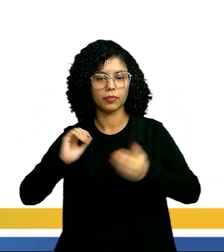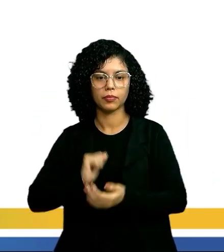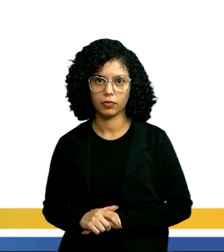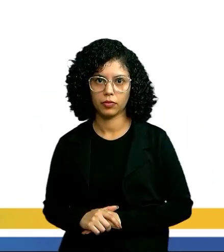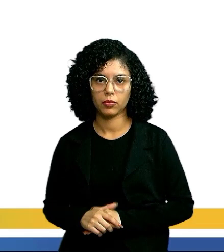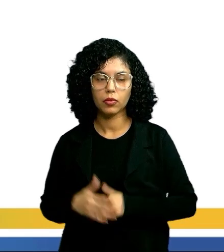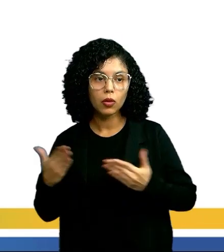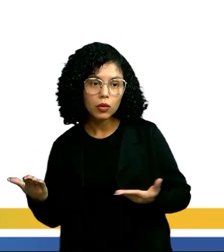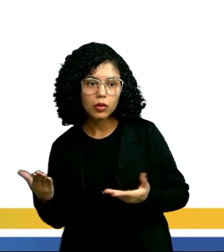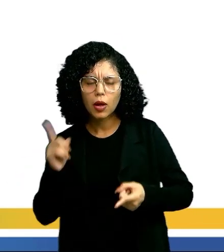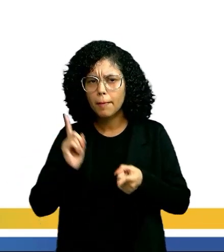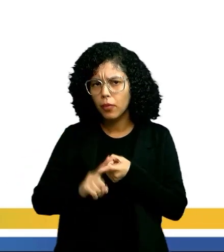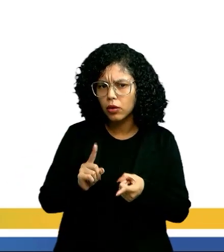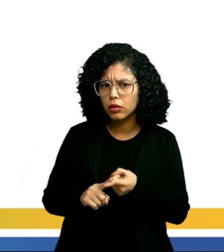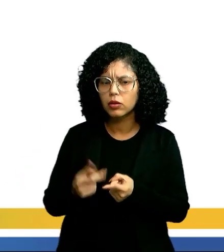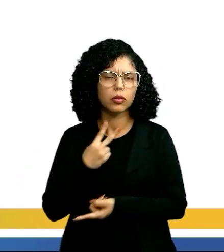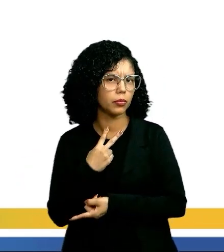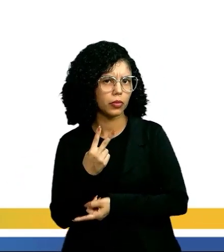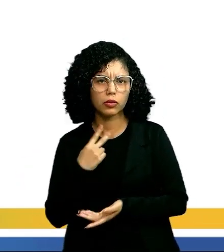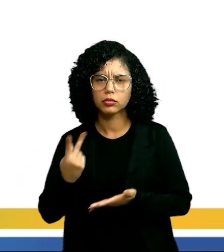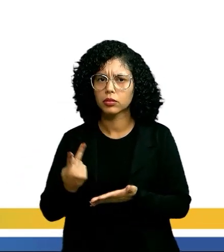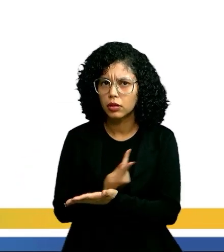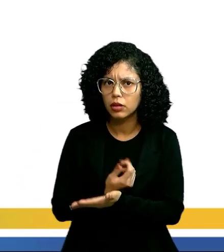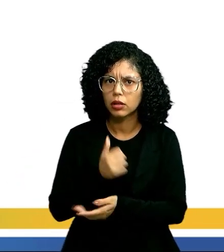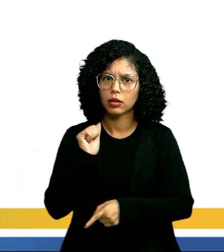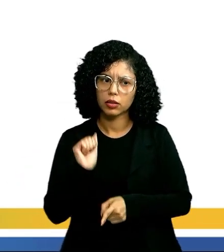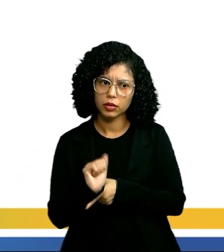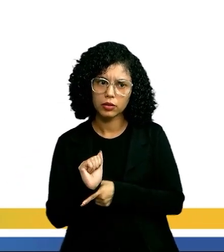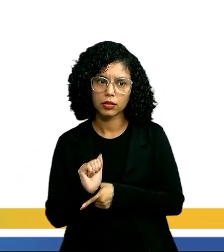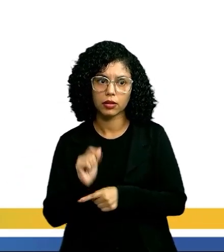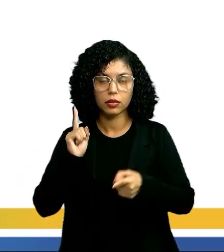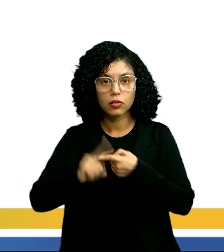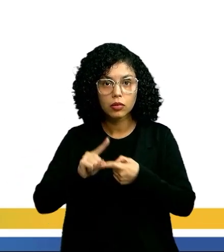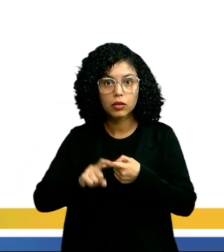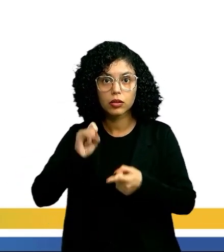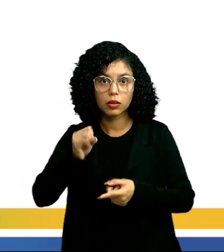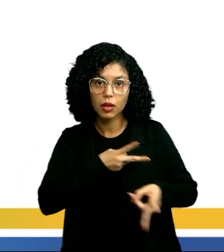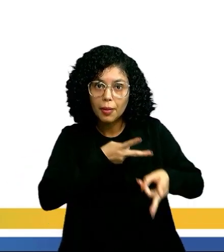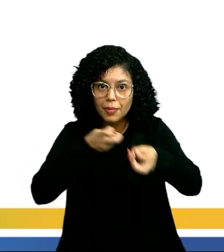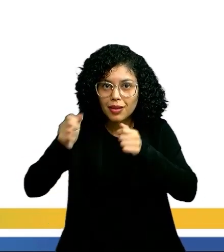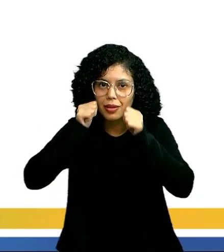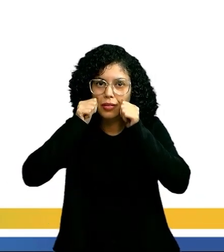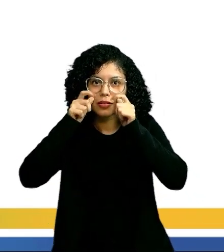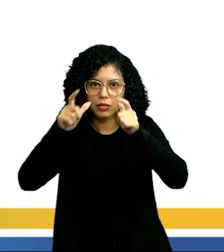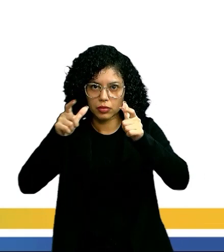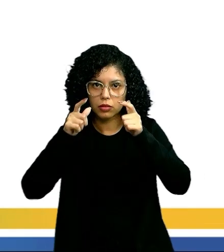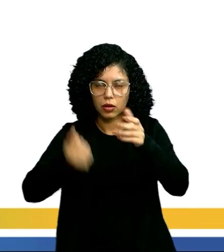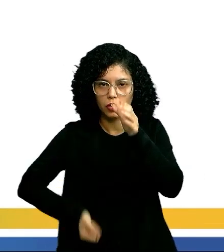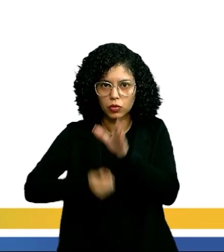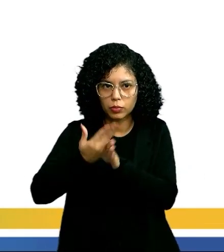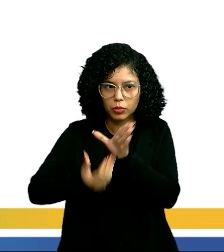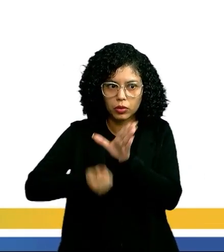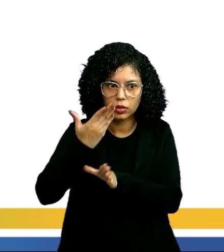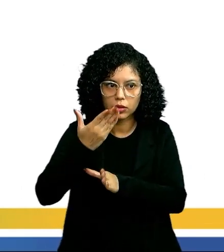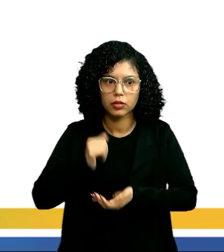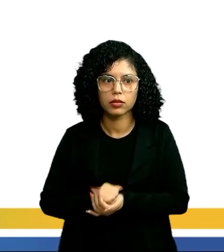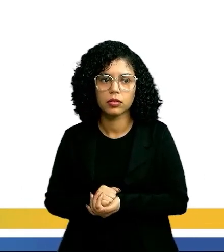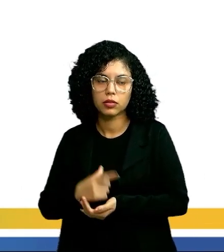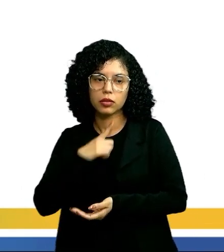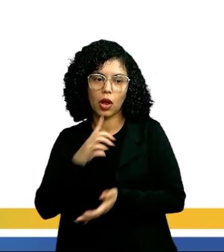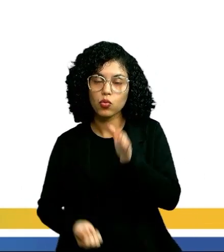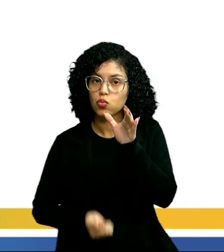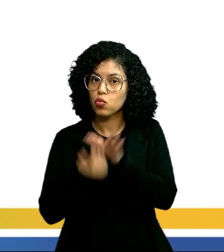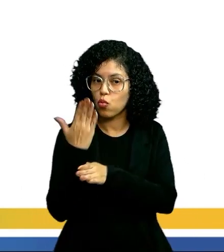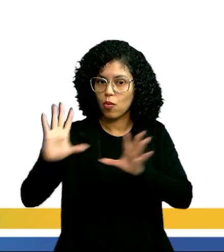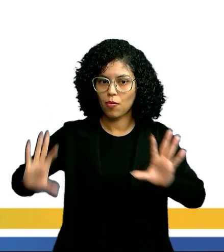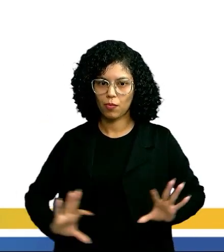D. Então, por que não pode ser a A? Porque se você for prestar atenção no produto, você